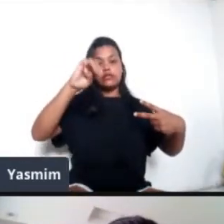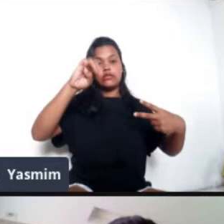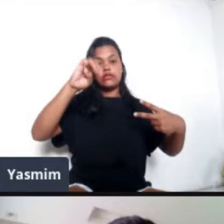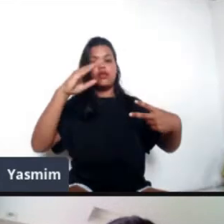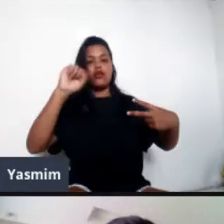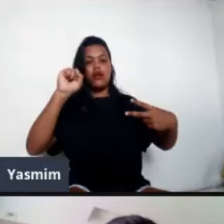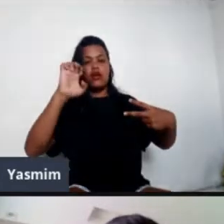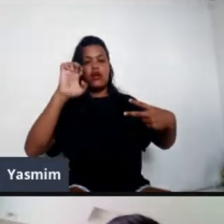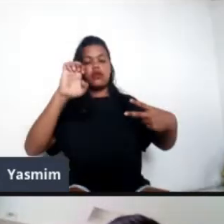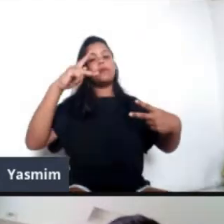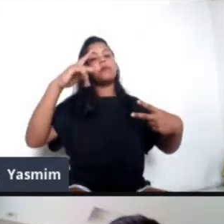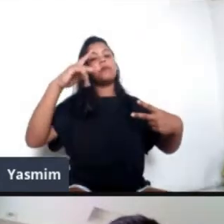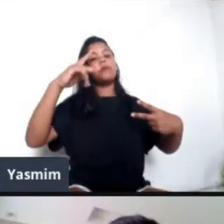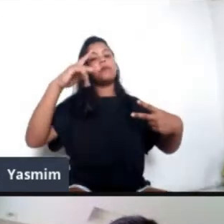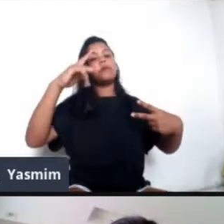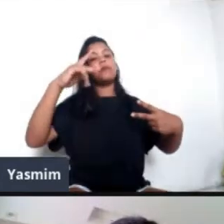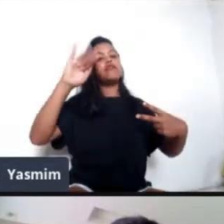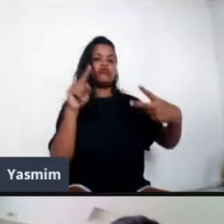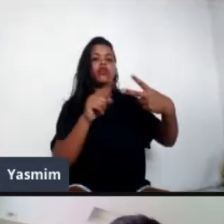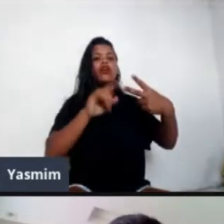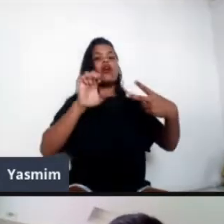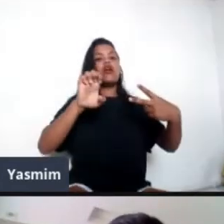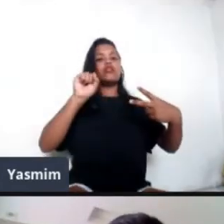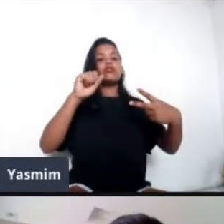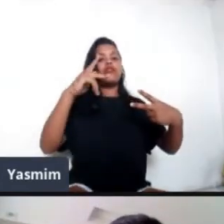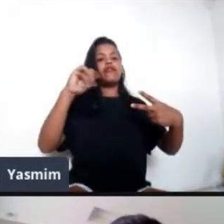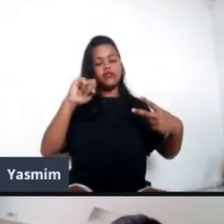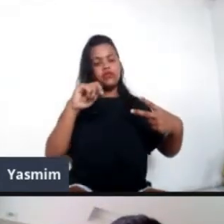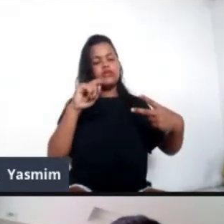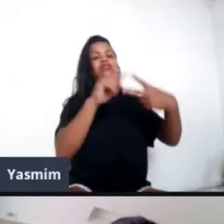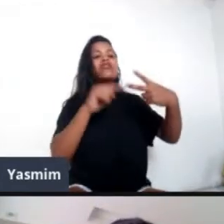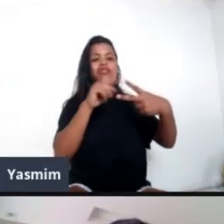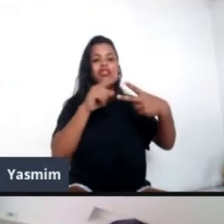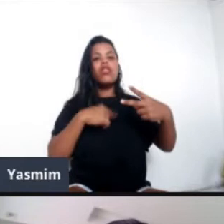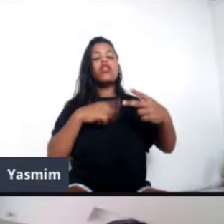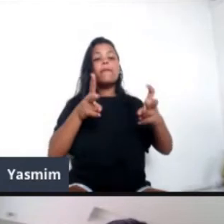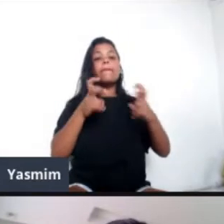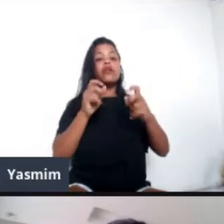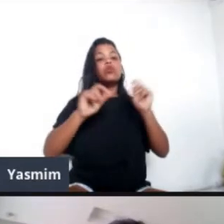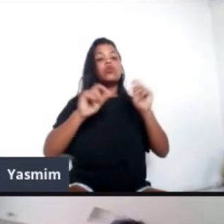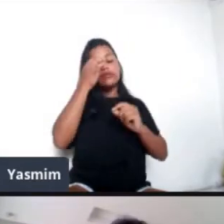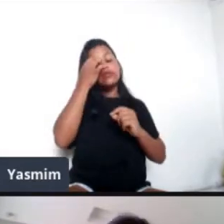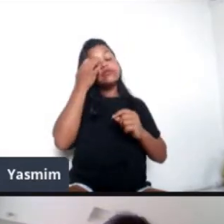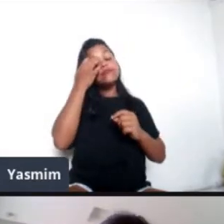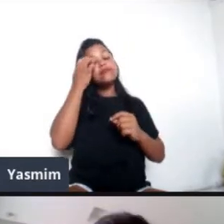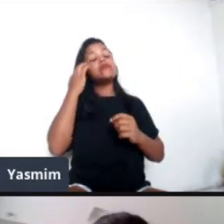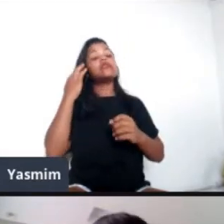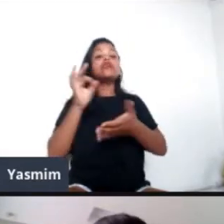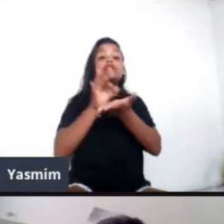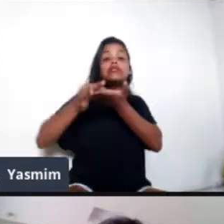do hospedeiro, certo? E aí a gente destaca as células T como sendo as células da imunidade